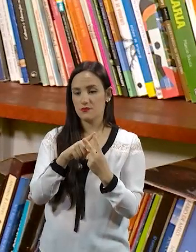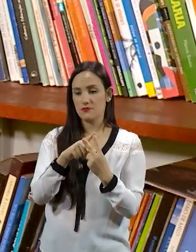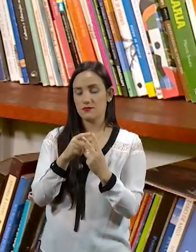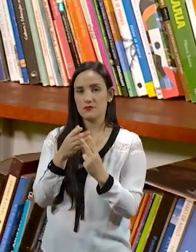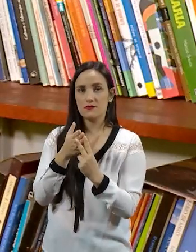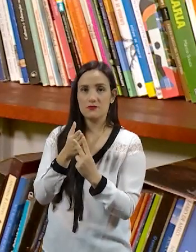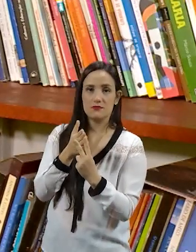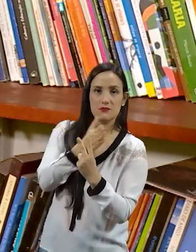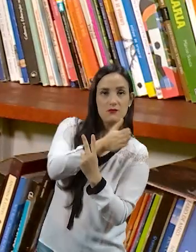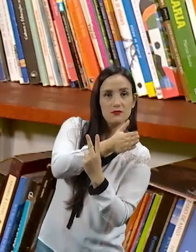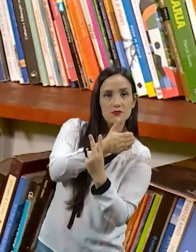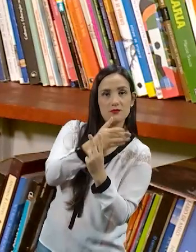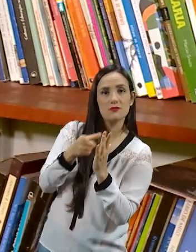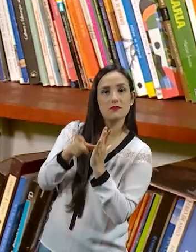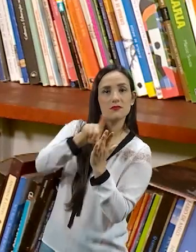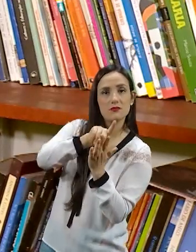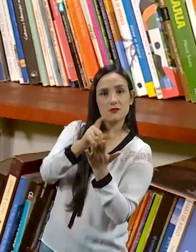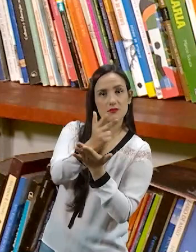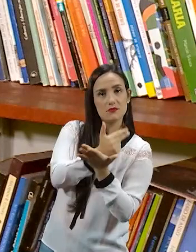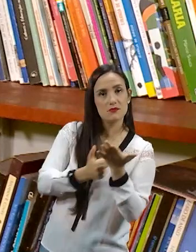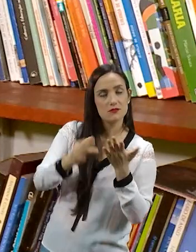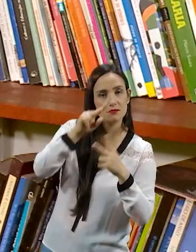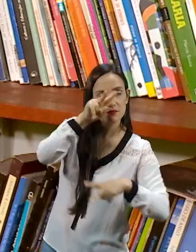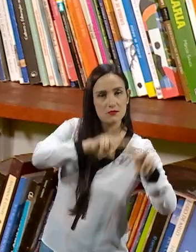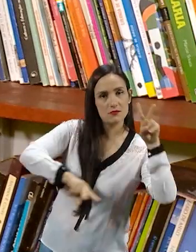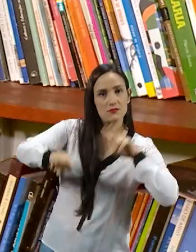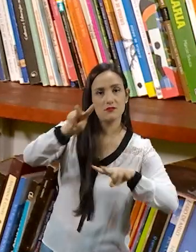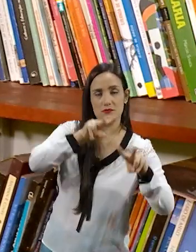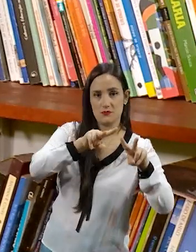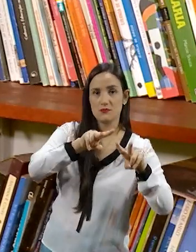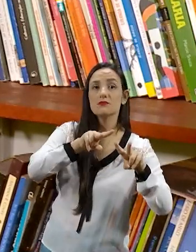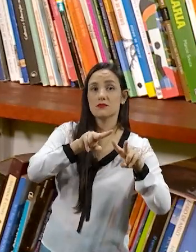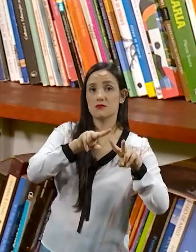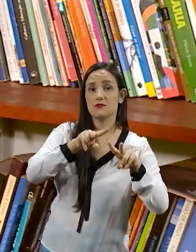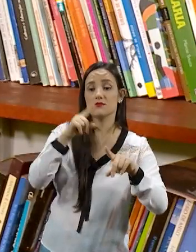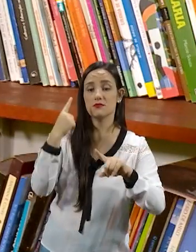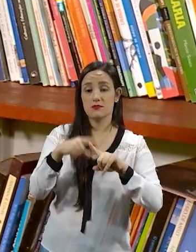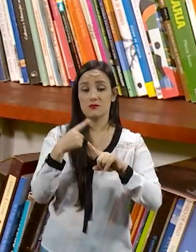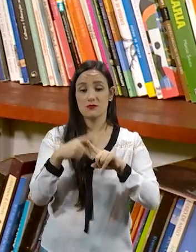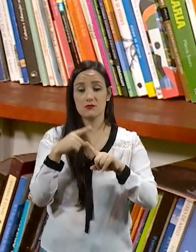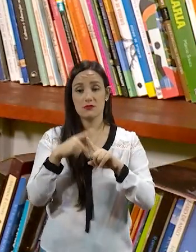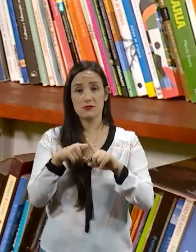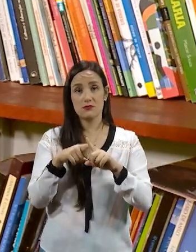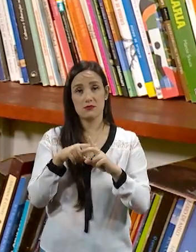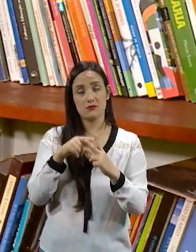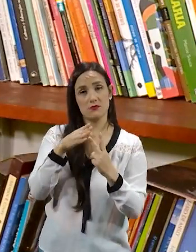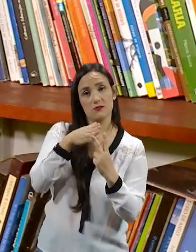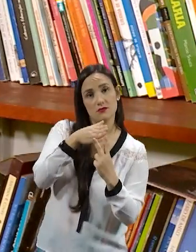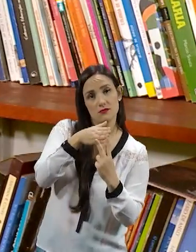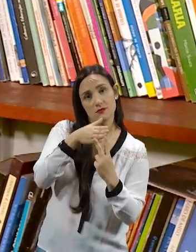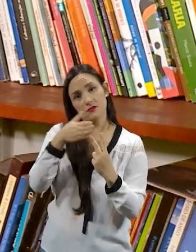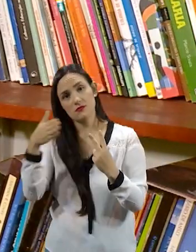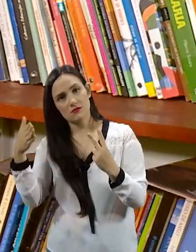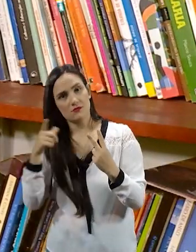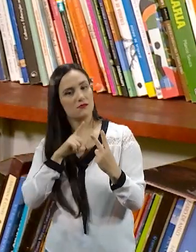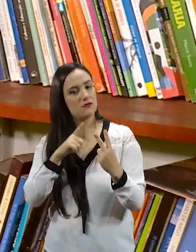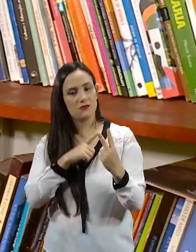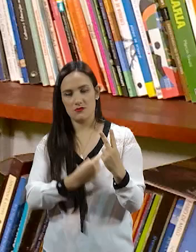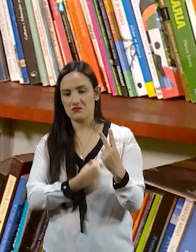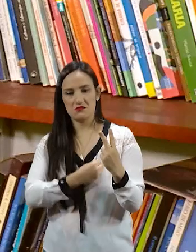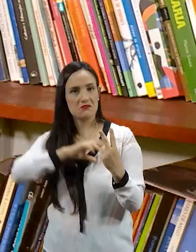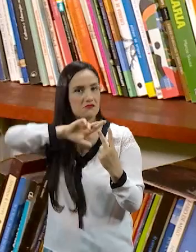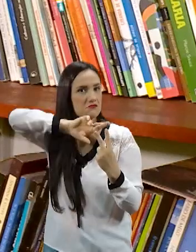A vivência antes das artes visuais, porque a partir das artes visuais eu tive